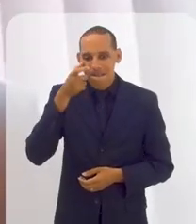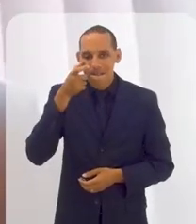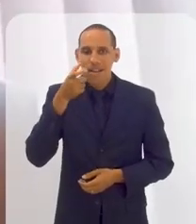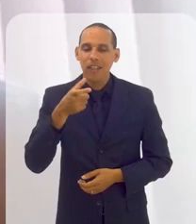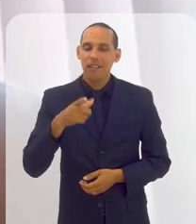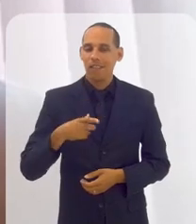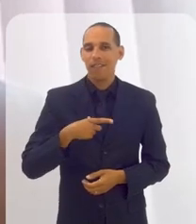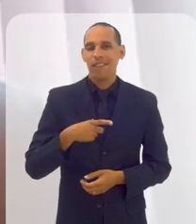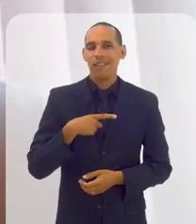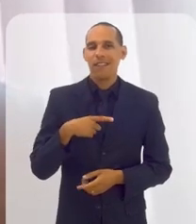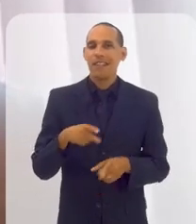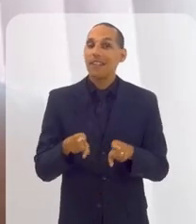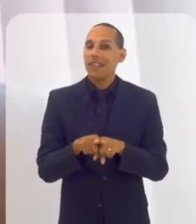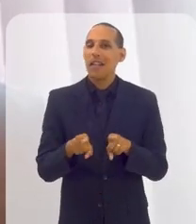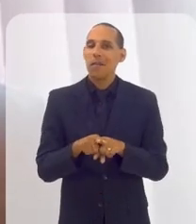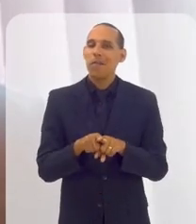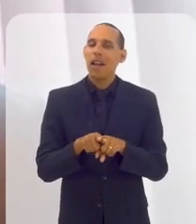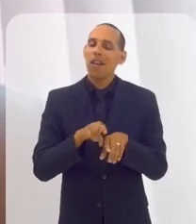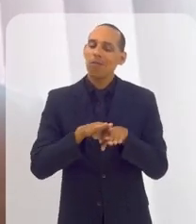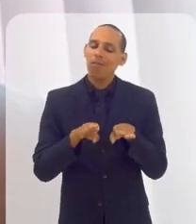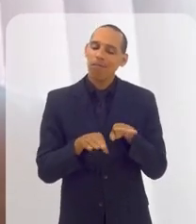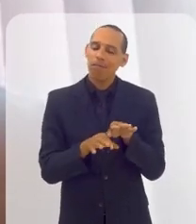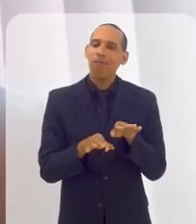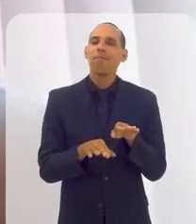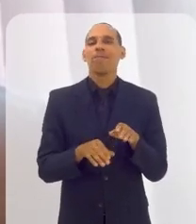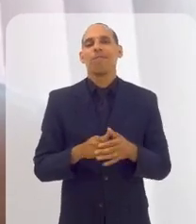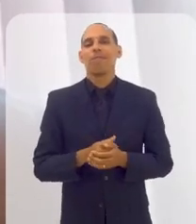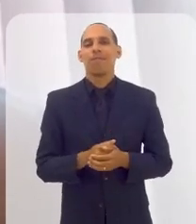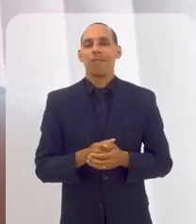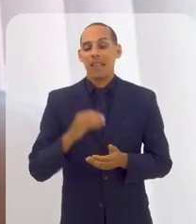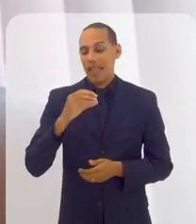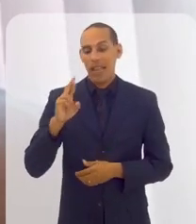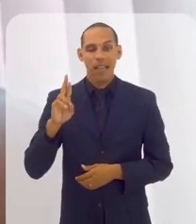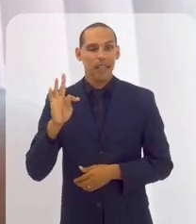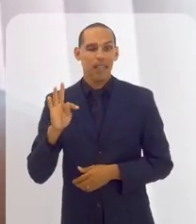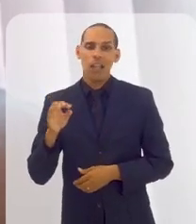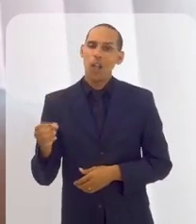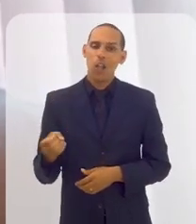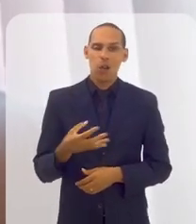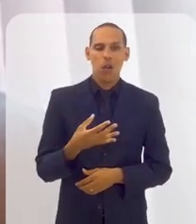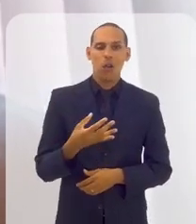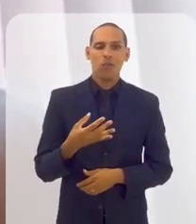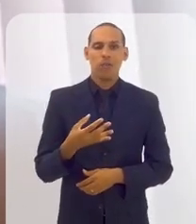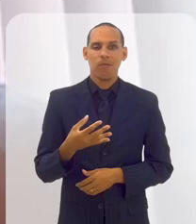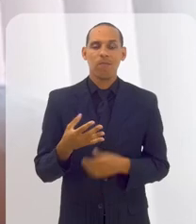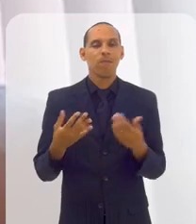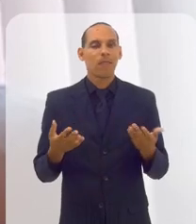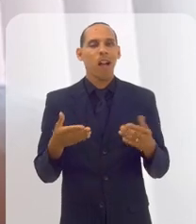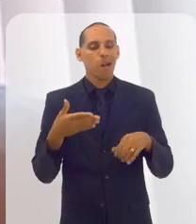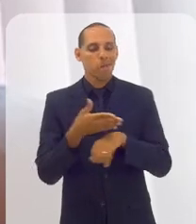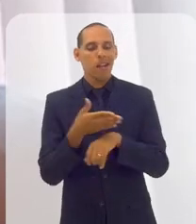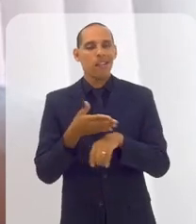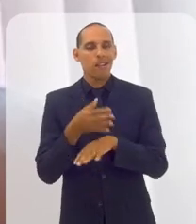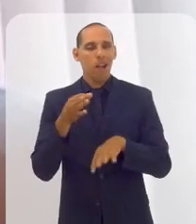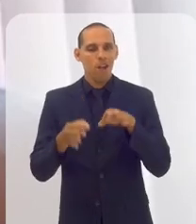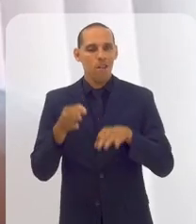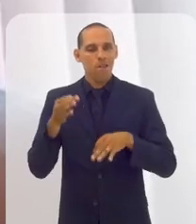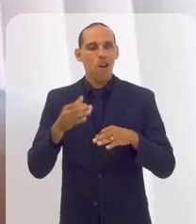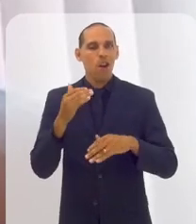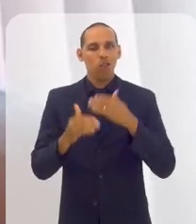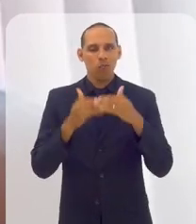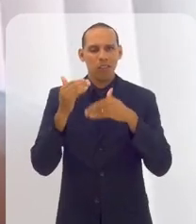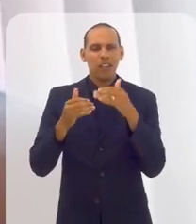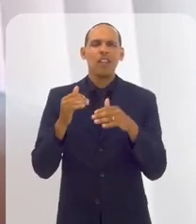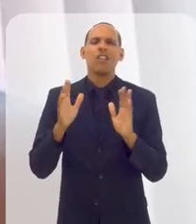tem que ser ambicioso nos nossos projetos, mas ao mesmo tempo modesto. Primeiro, o CRT é uma instituição nova. Então, a oportunidade de